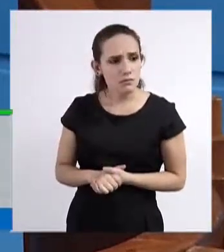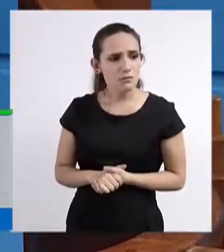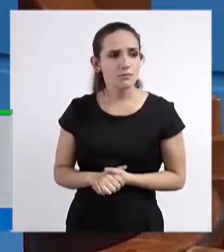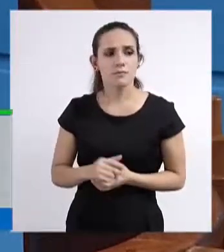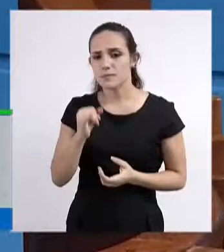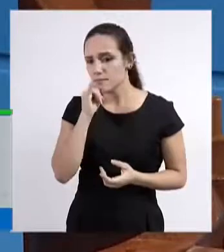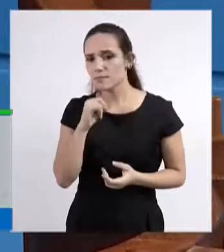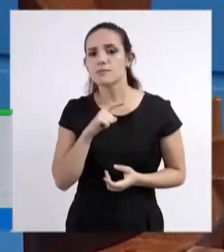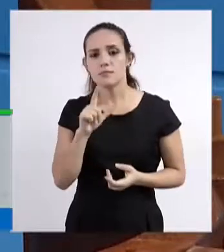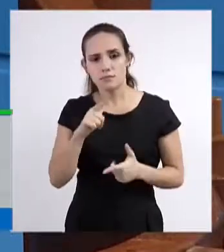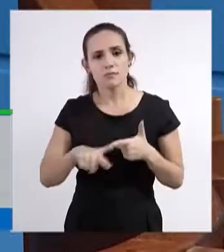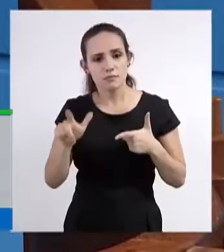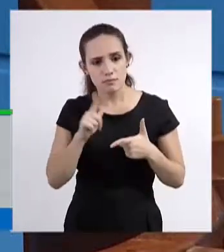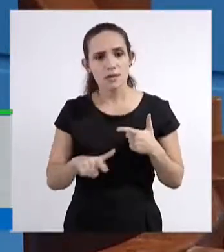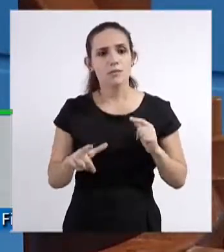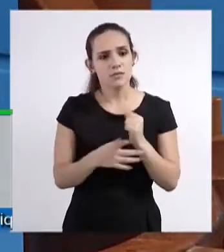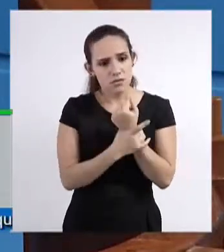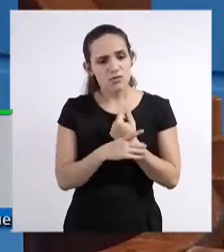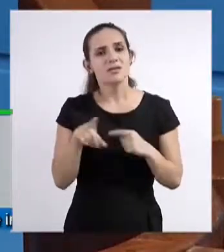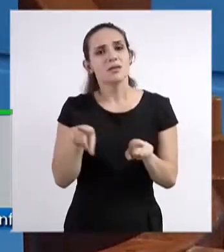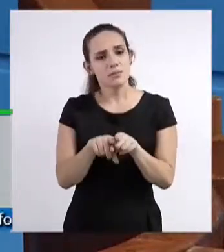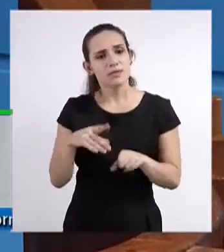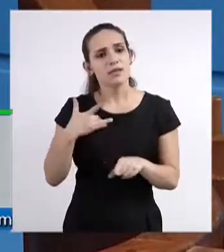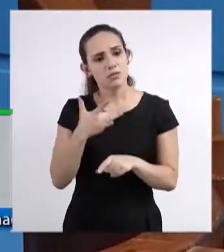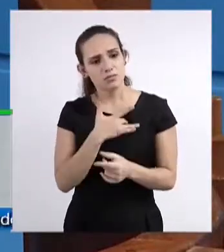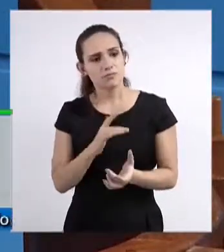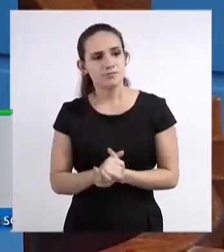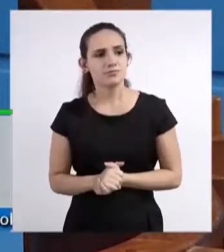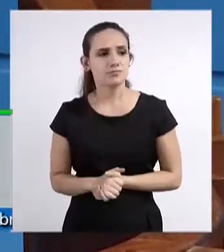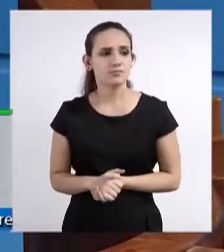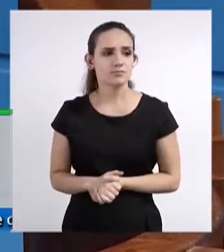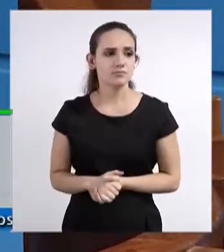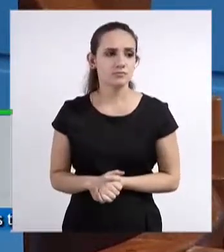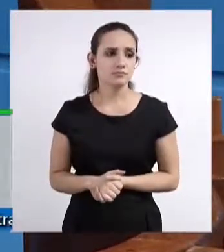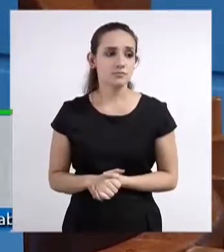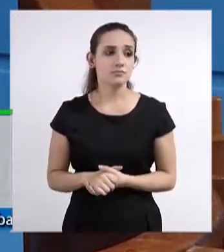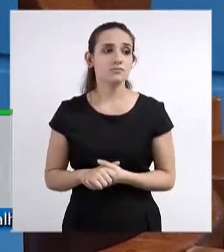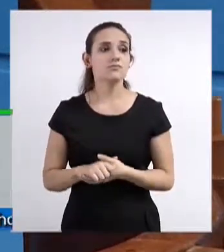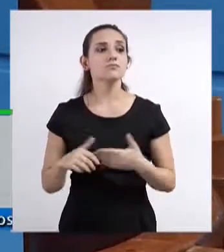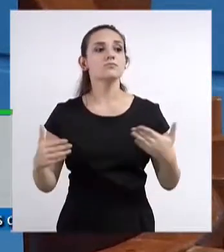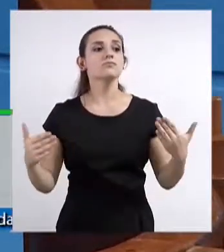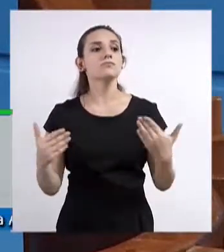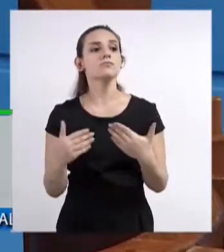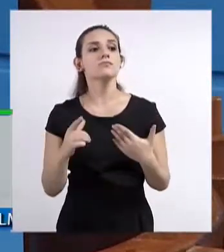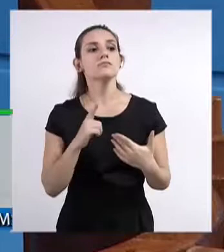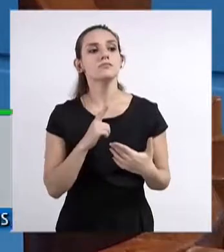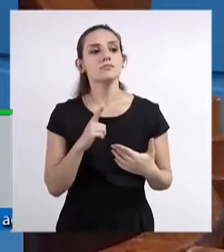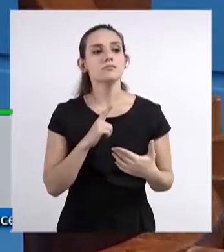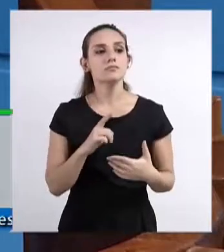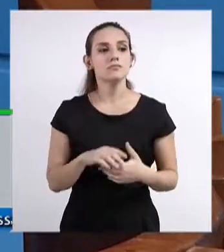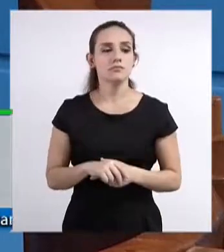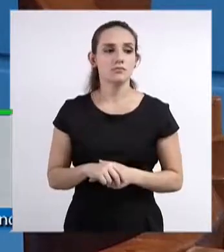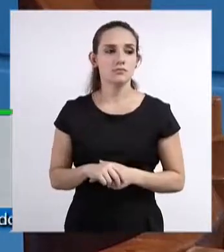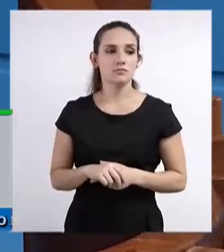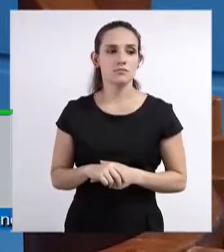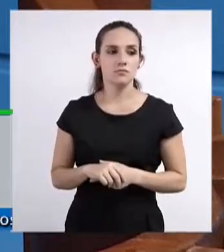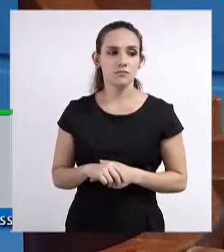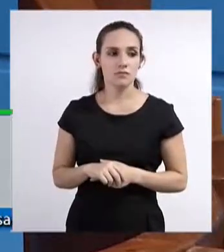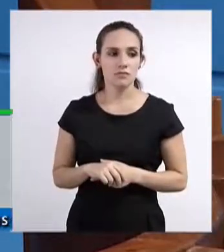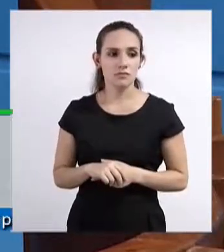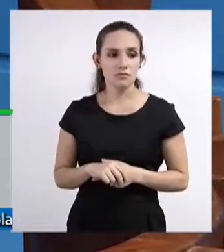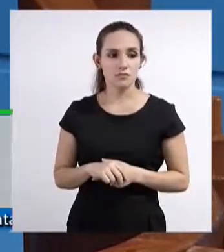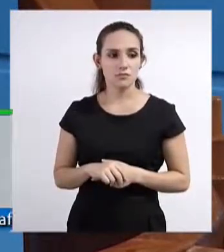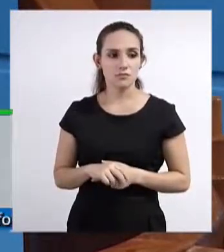como de saúde pública. Dizer para vocês que, atualmente, existe